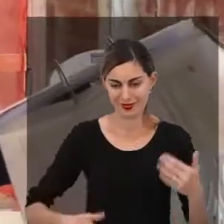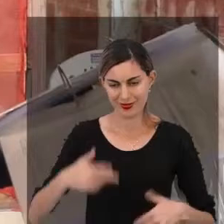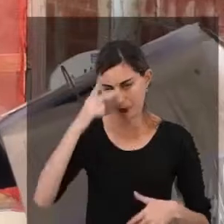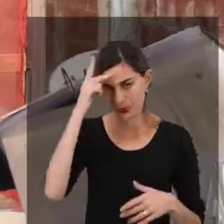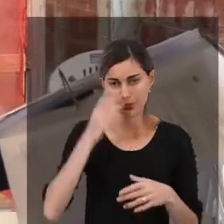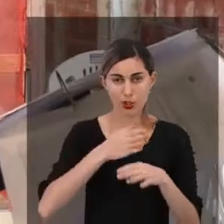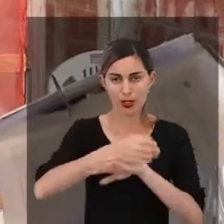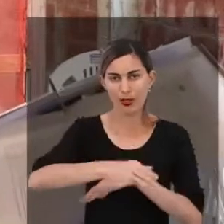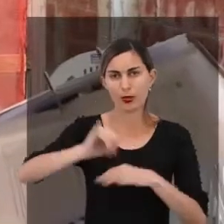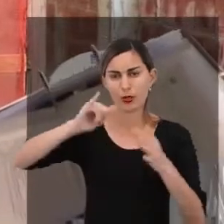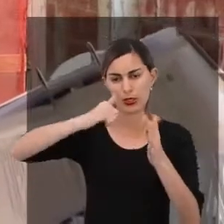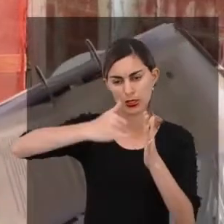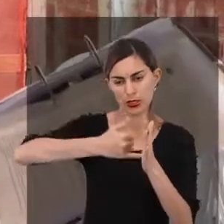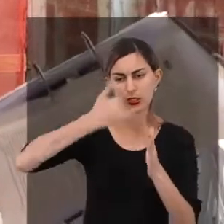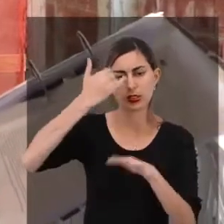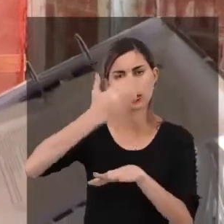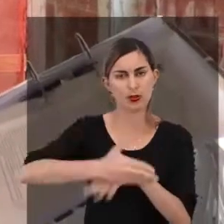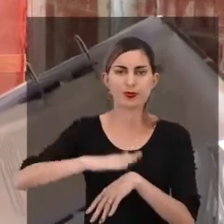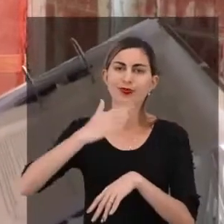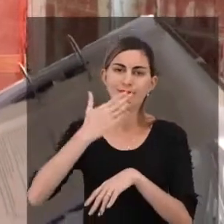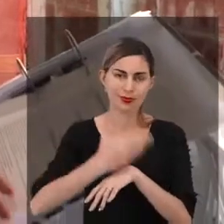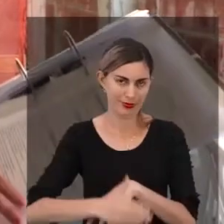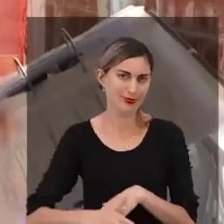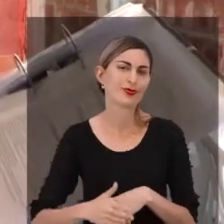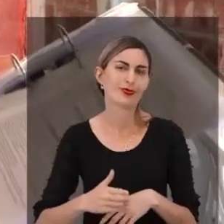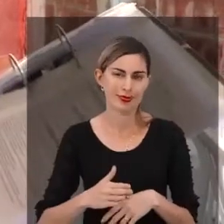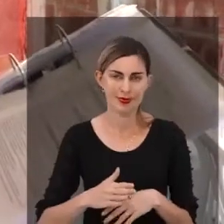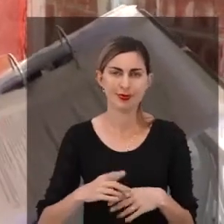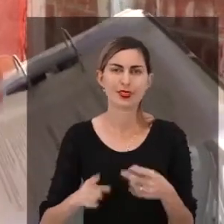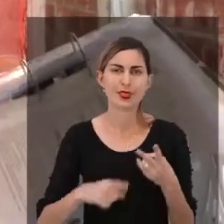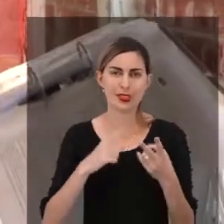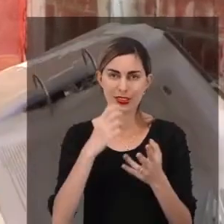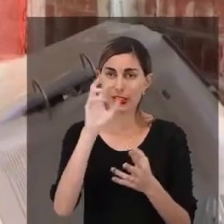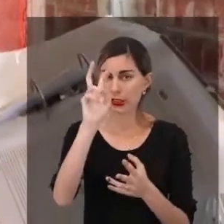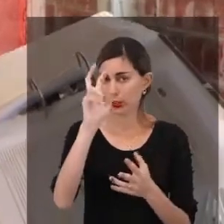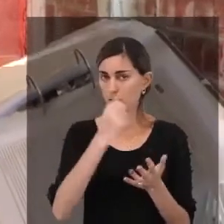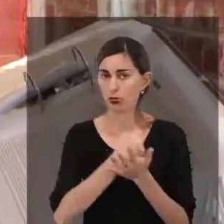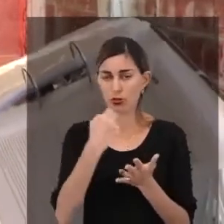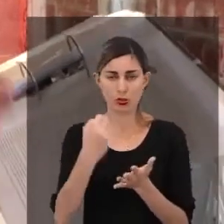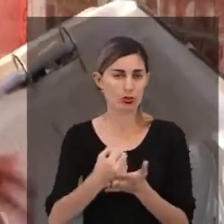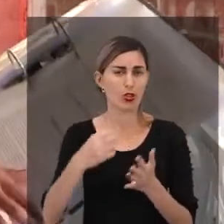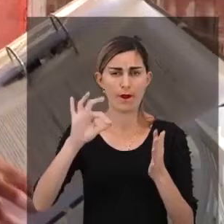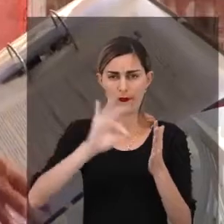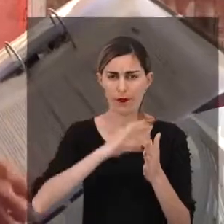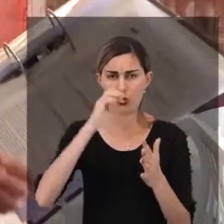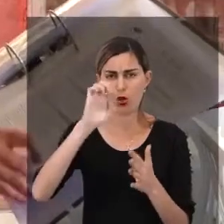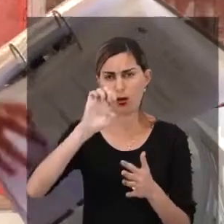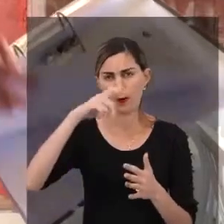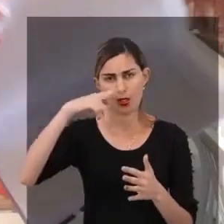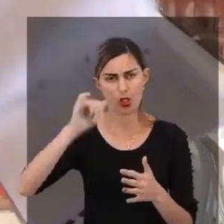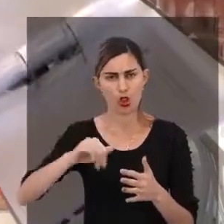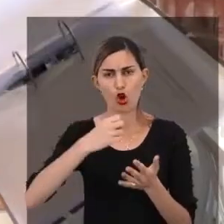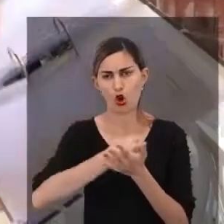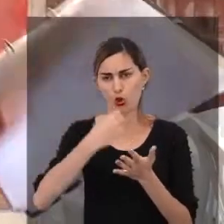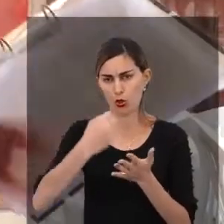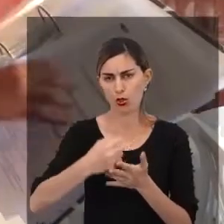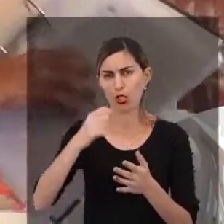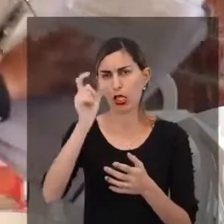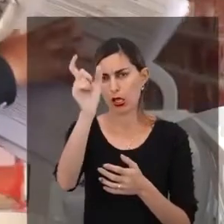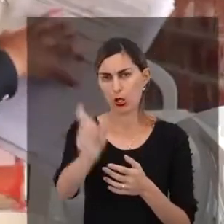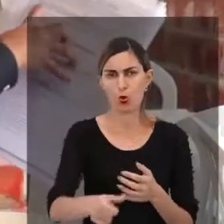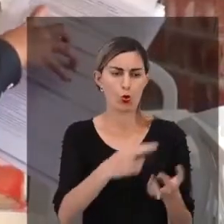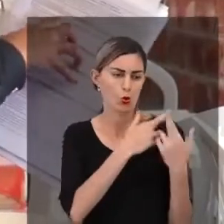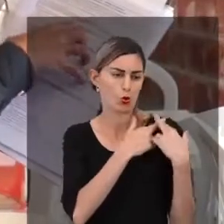funcionário entra na obra, eles têm que assinar, tem que ser treinado, né? Eu digo que são cinco documentos, aí tem ficha de EPI, ordem de serviço